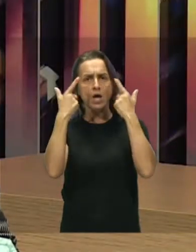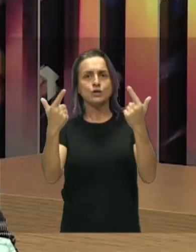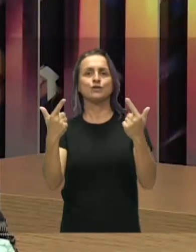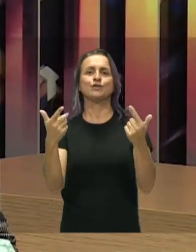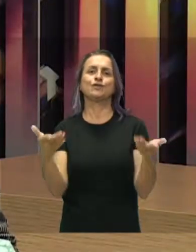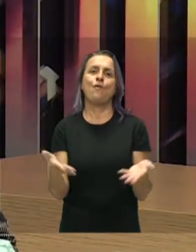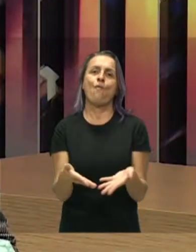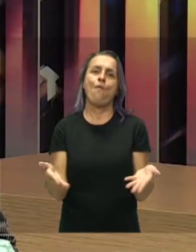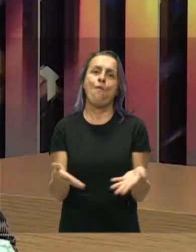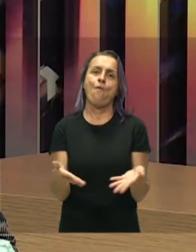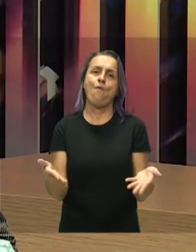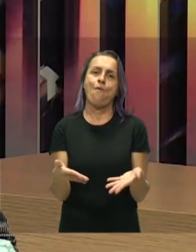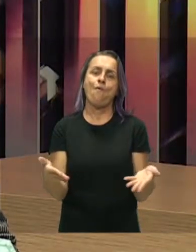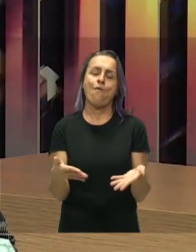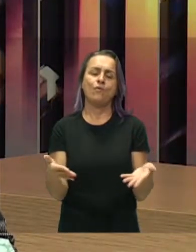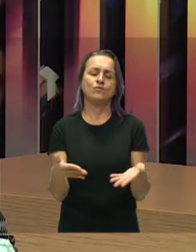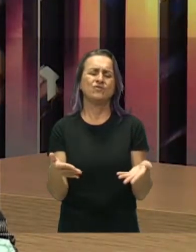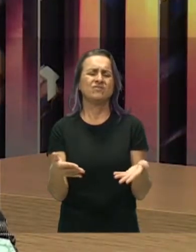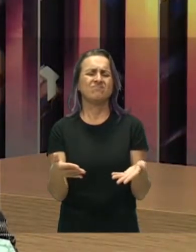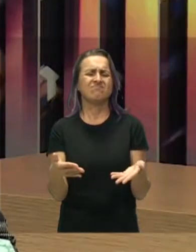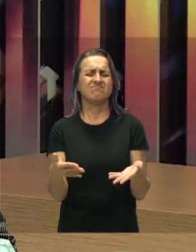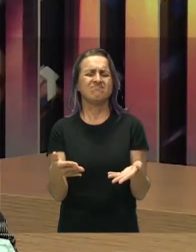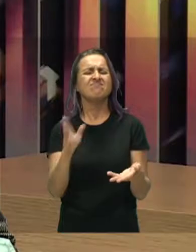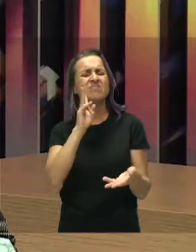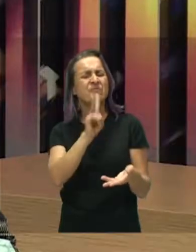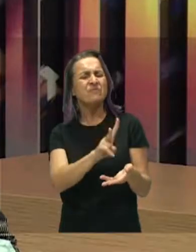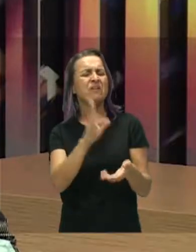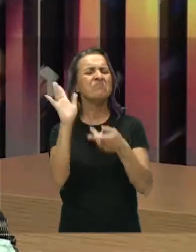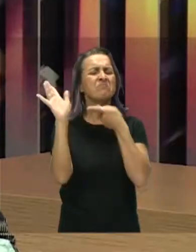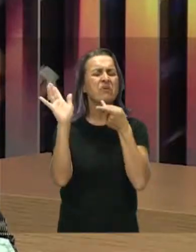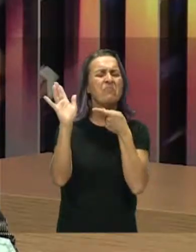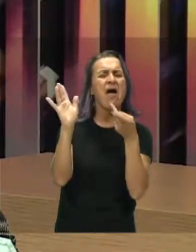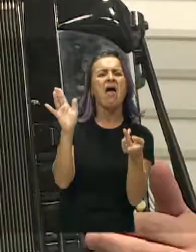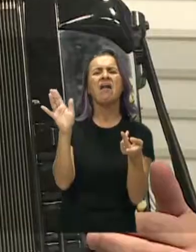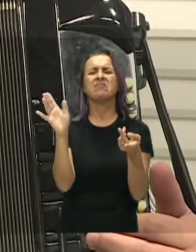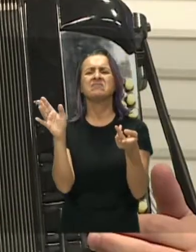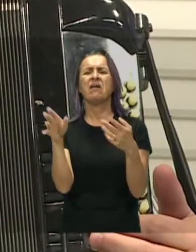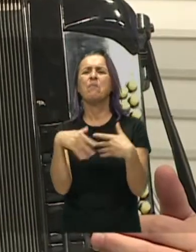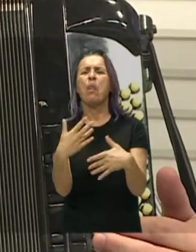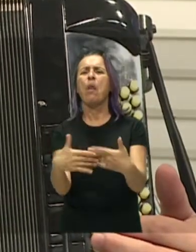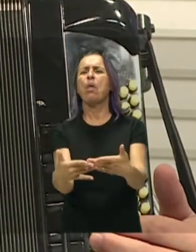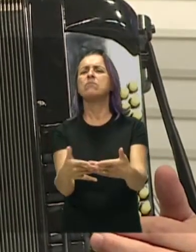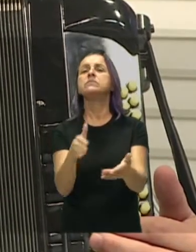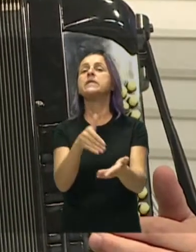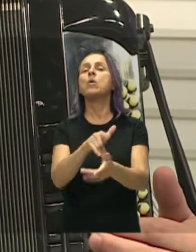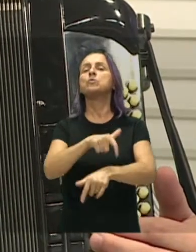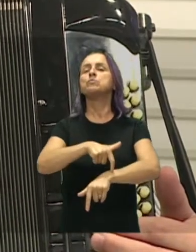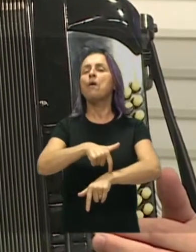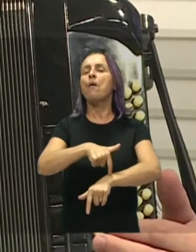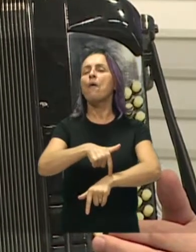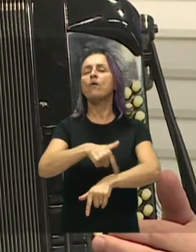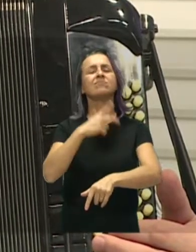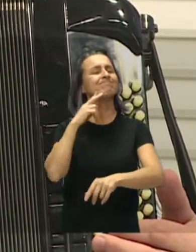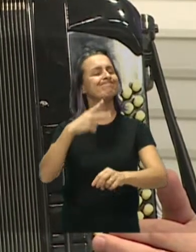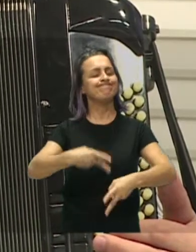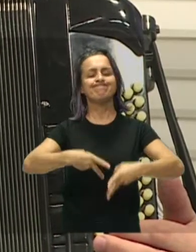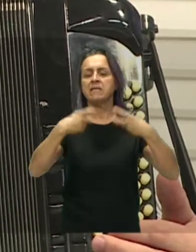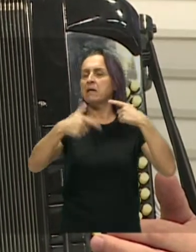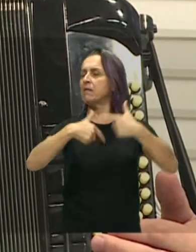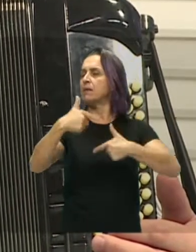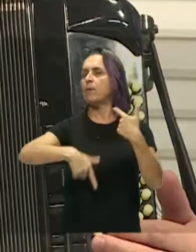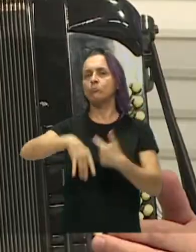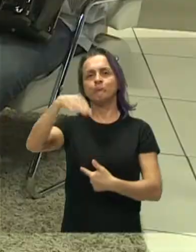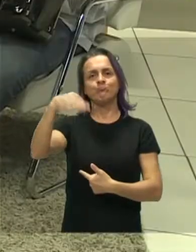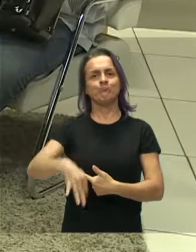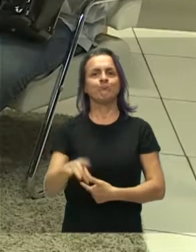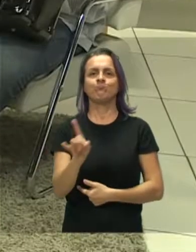em dia a gente vê muitas, às vezes, promessas e daí chega na hora, o resultado não fica como algumas partes esperavam. Exato. E